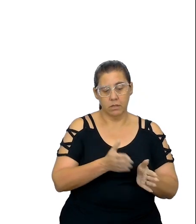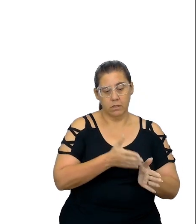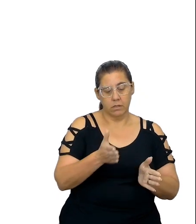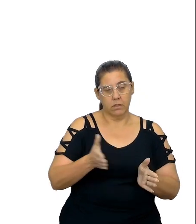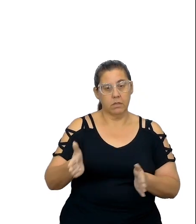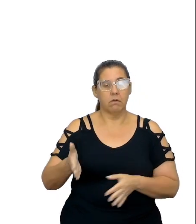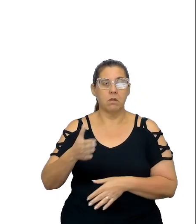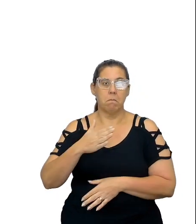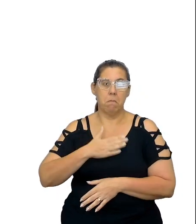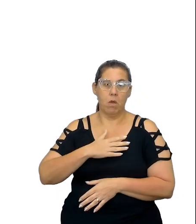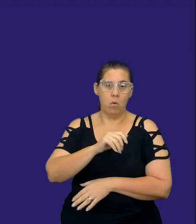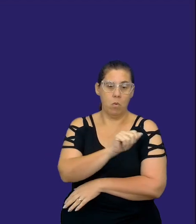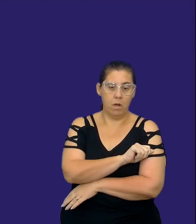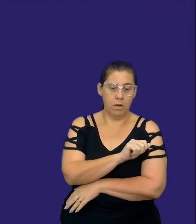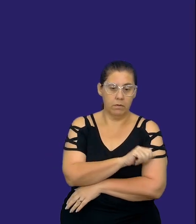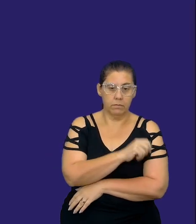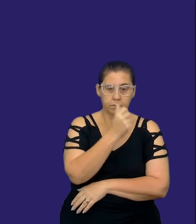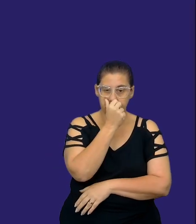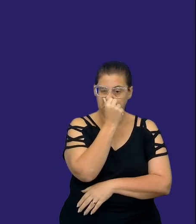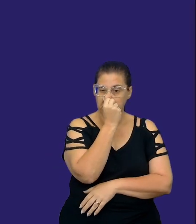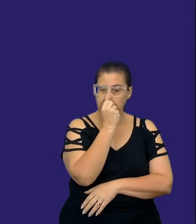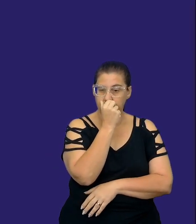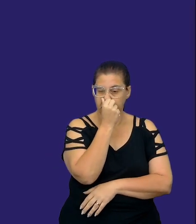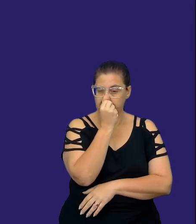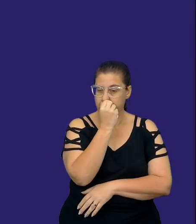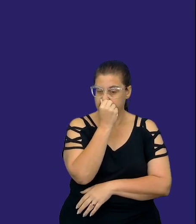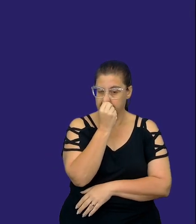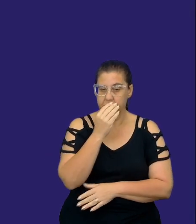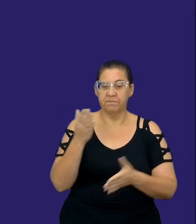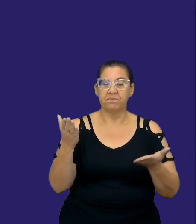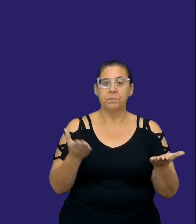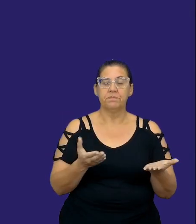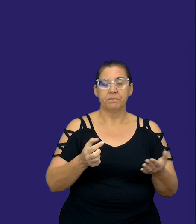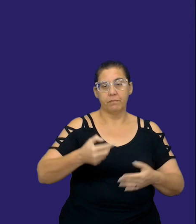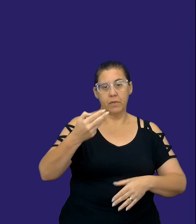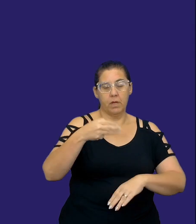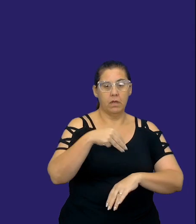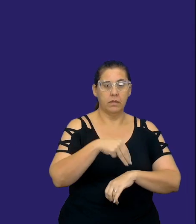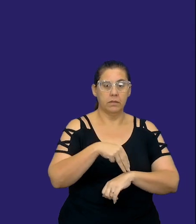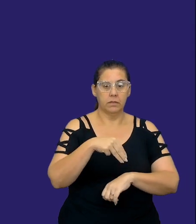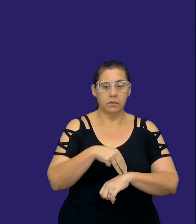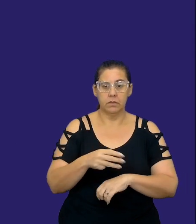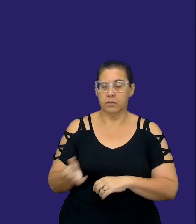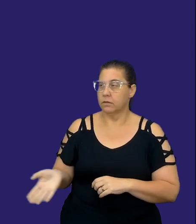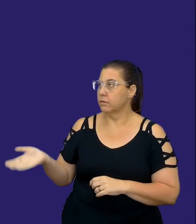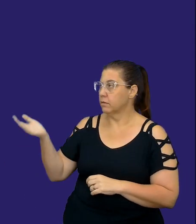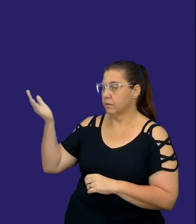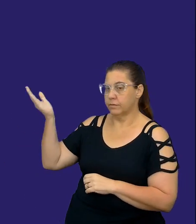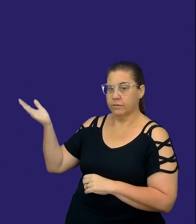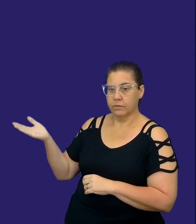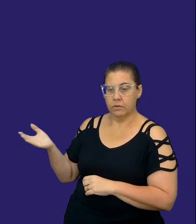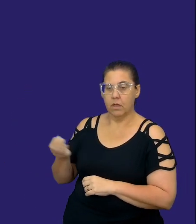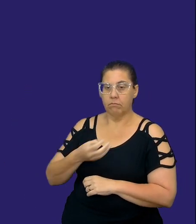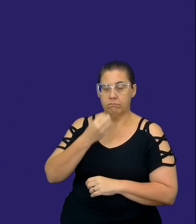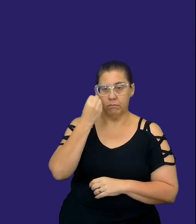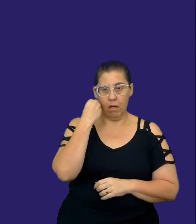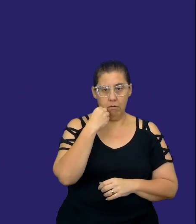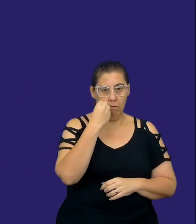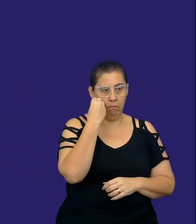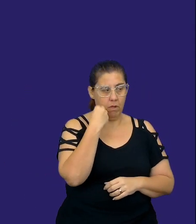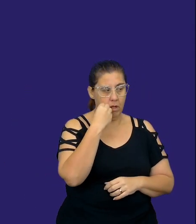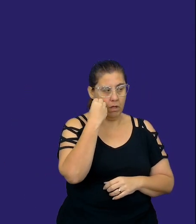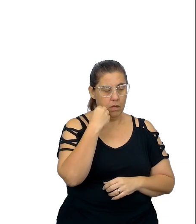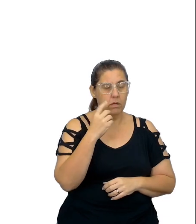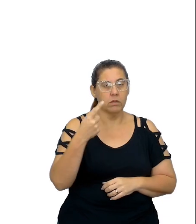meus estudantes, tá bom? Aqui, estamos indo, então, para um terceiro momento, um momento de uma experiência.